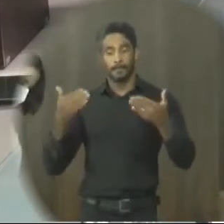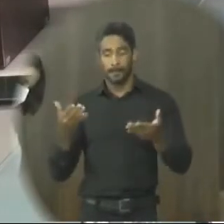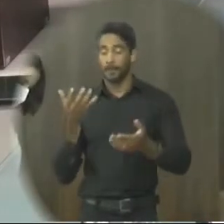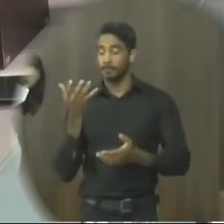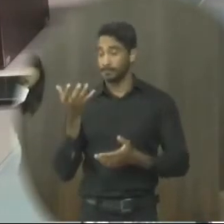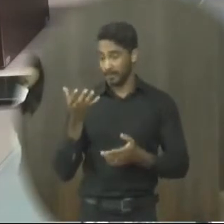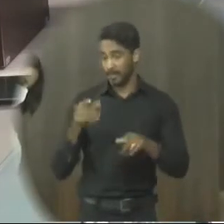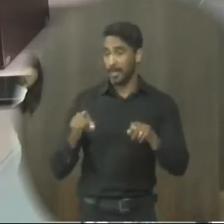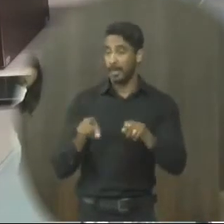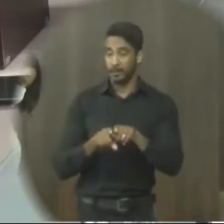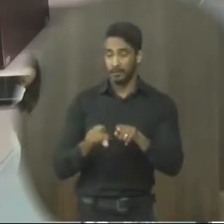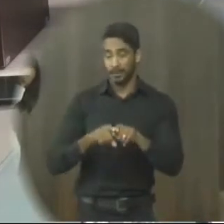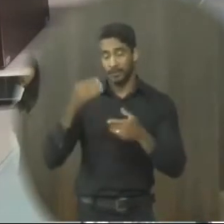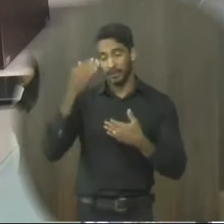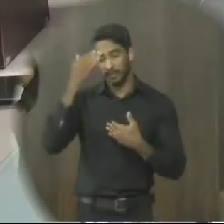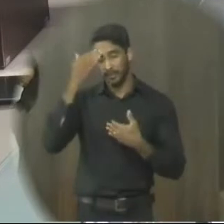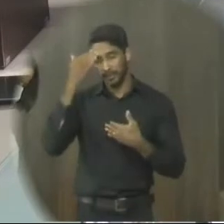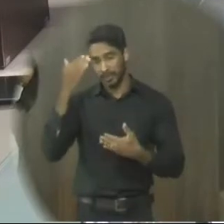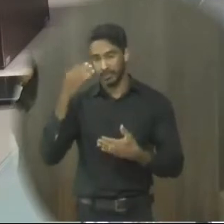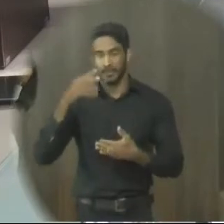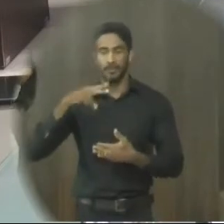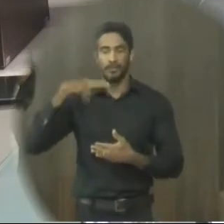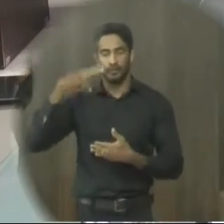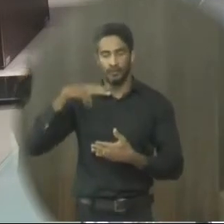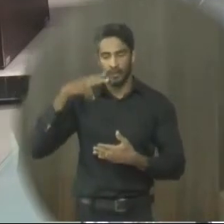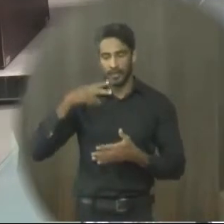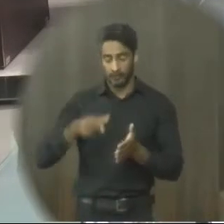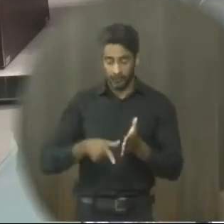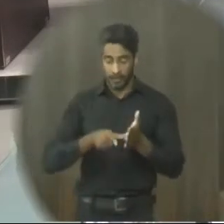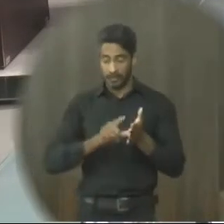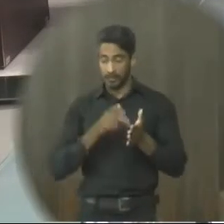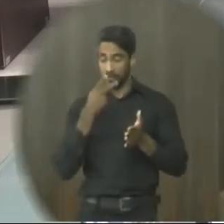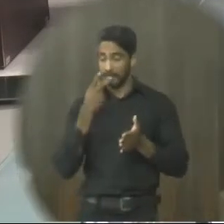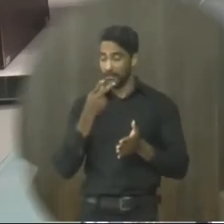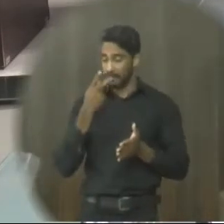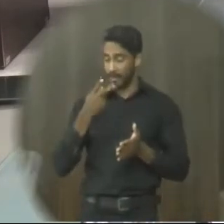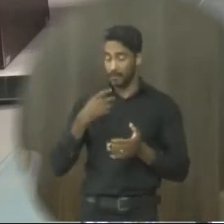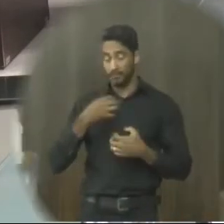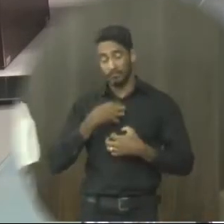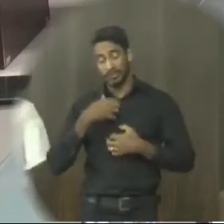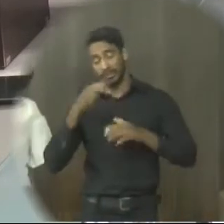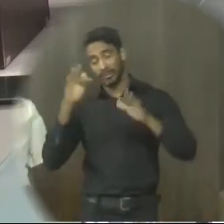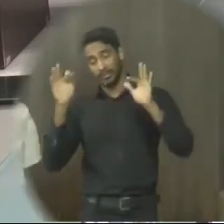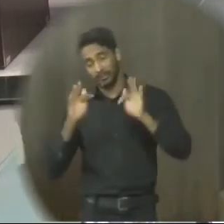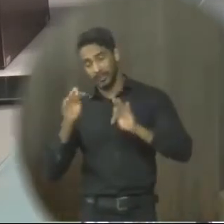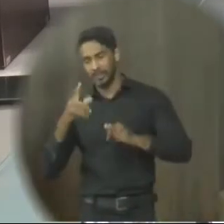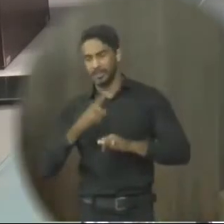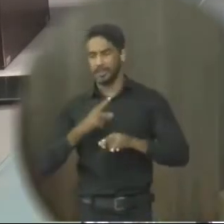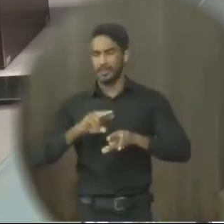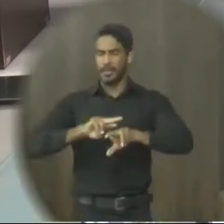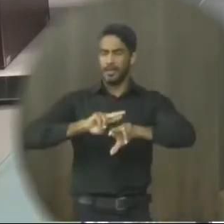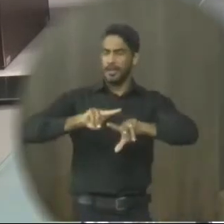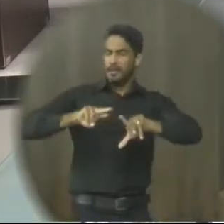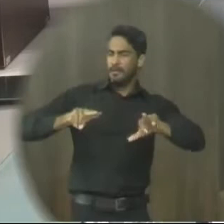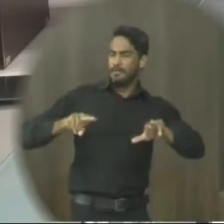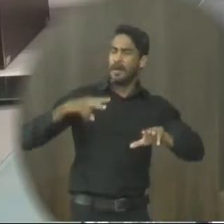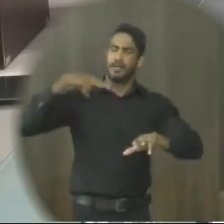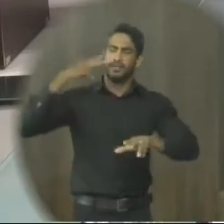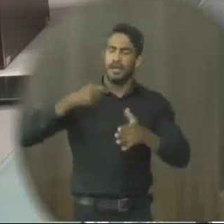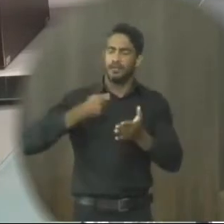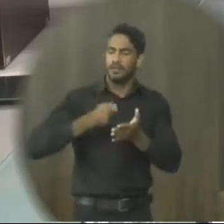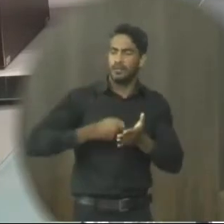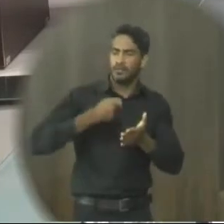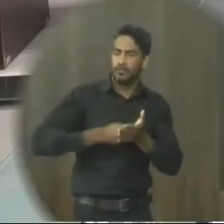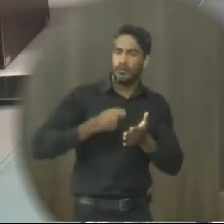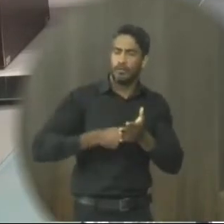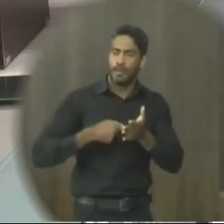Quero aqui te agradecer, o outro vereador antecipou, e fico feliz que existem vários vereadores cobrando, a